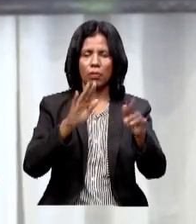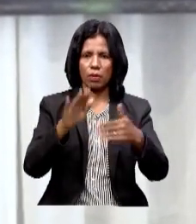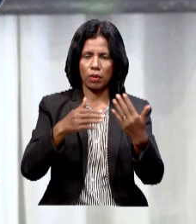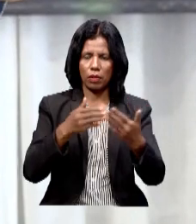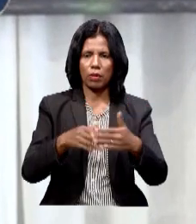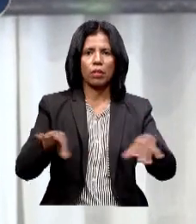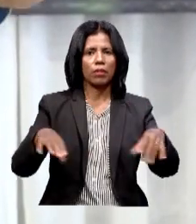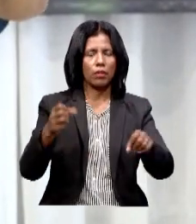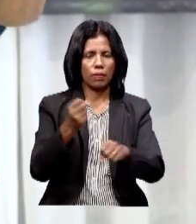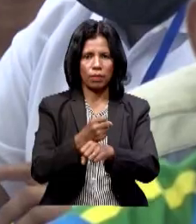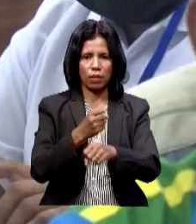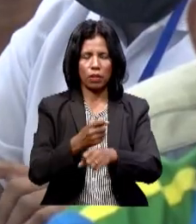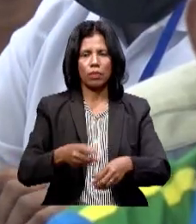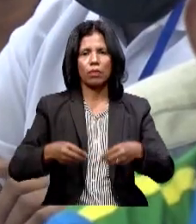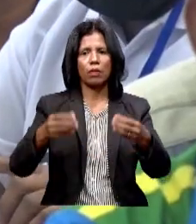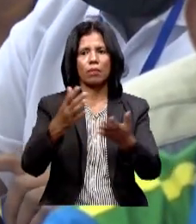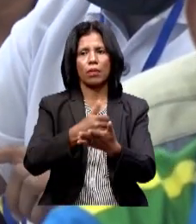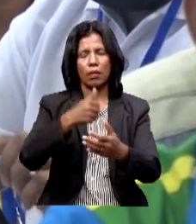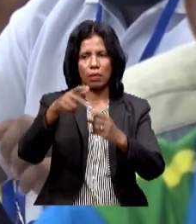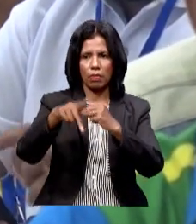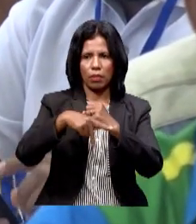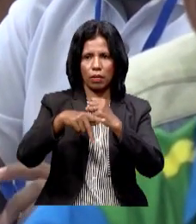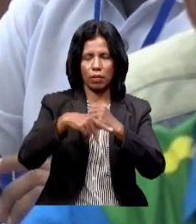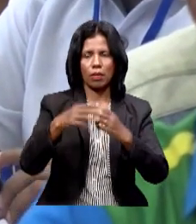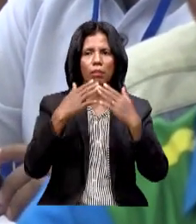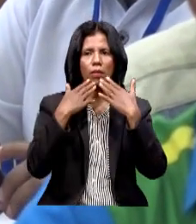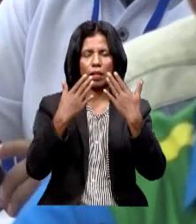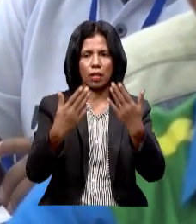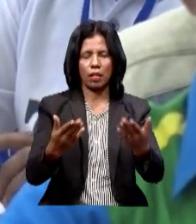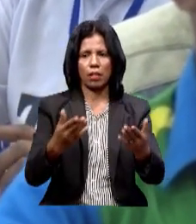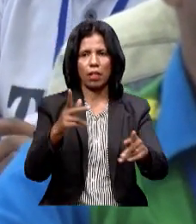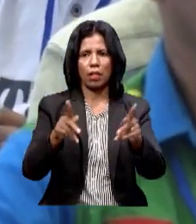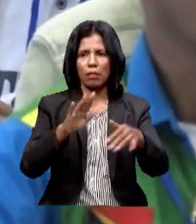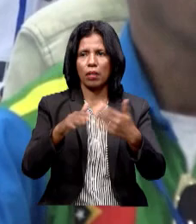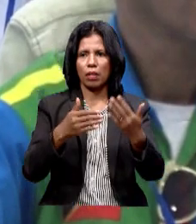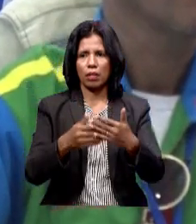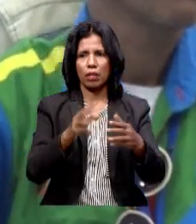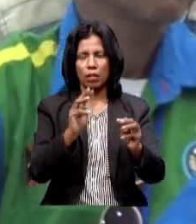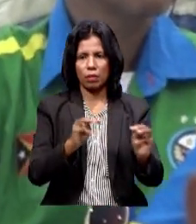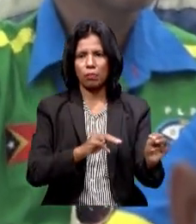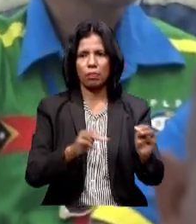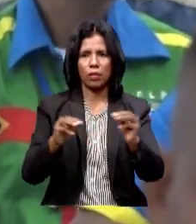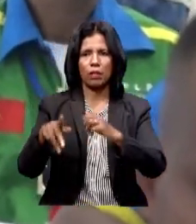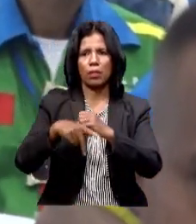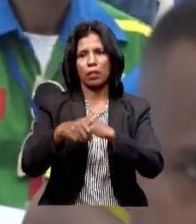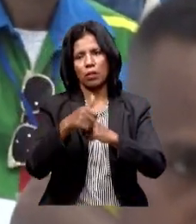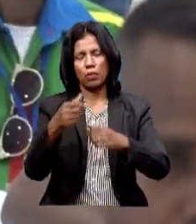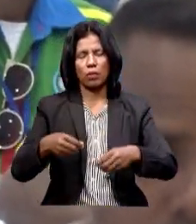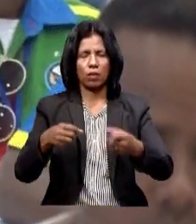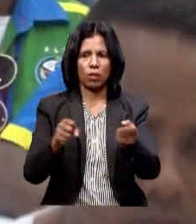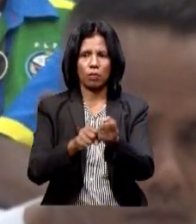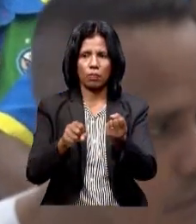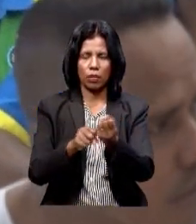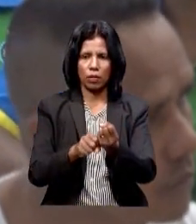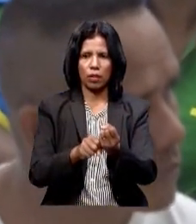do serviço Macas, onde foi vitória do partido, no mostrou agradecimento do militante Sira na Bia Filia, do partido Selo, também foi uma contribuição do